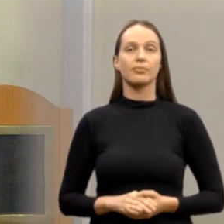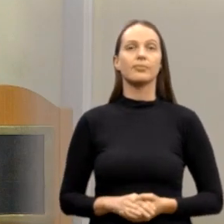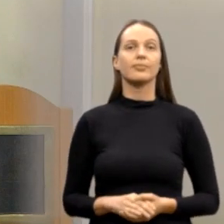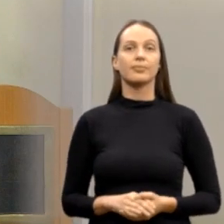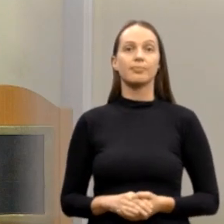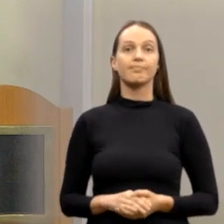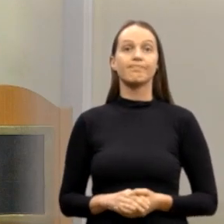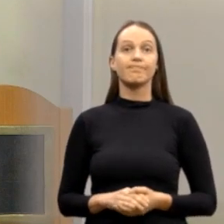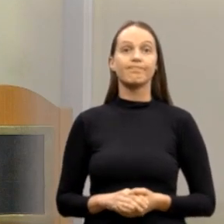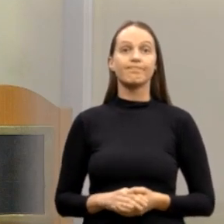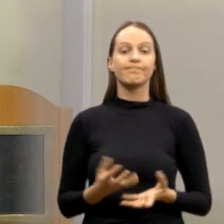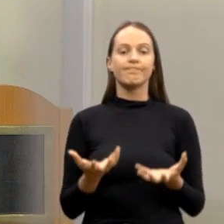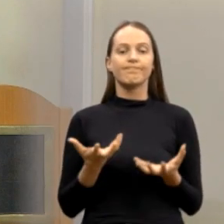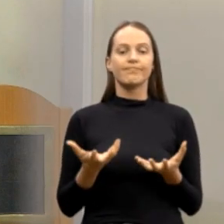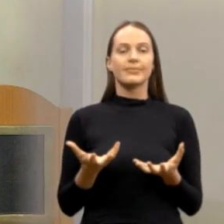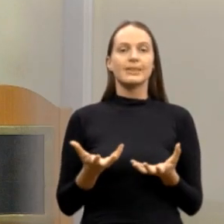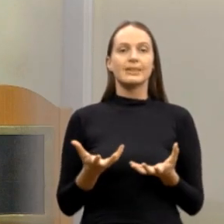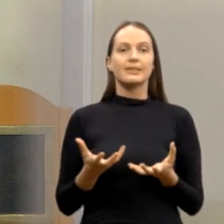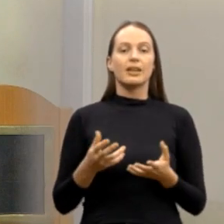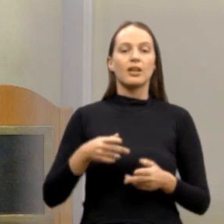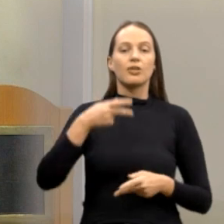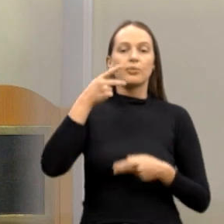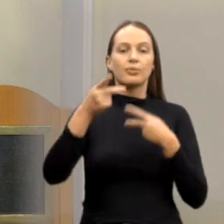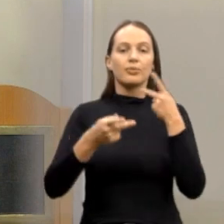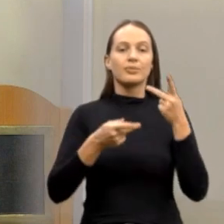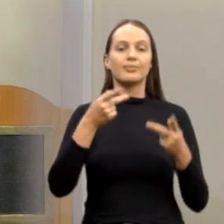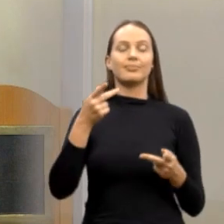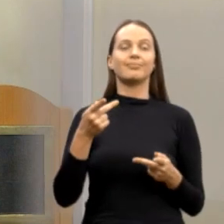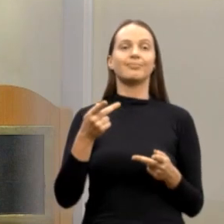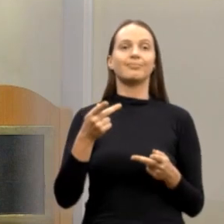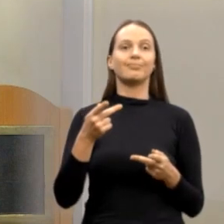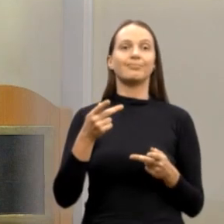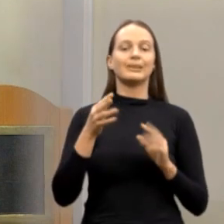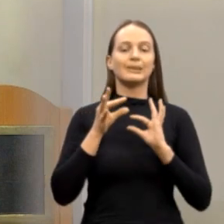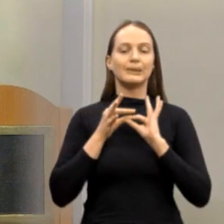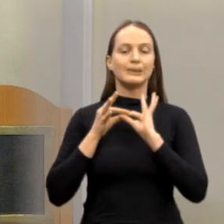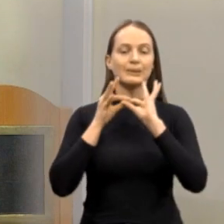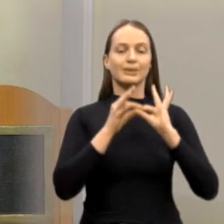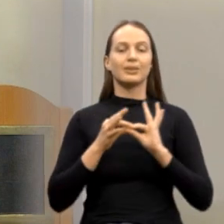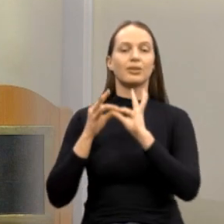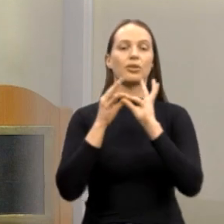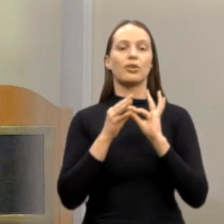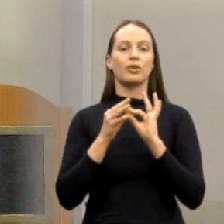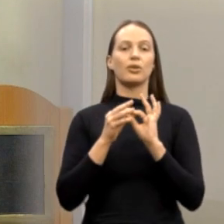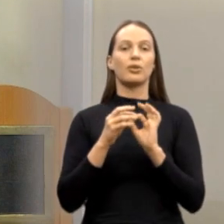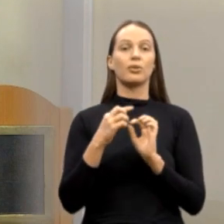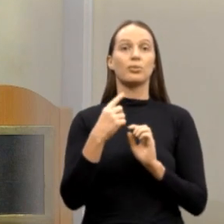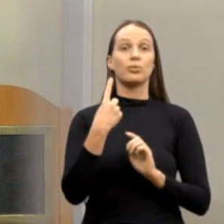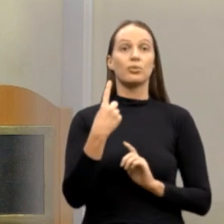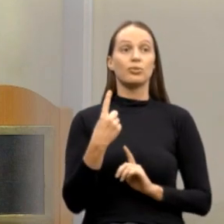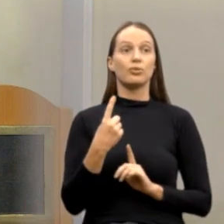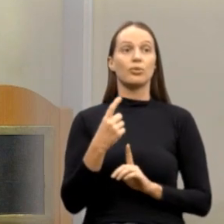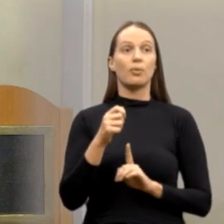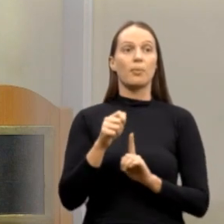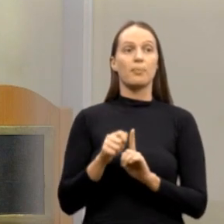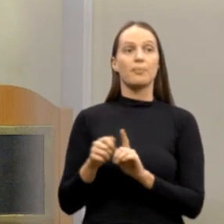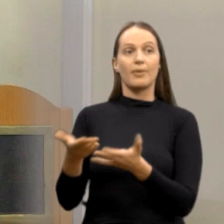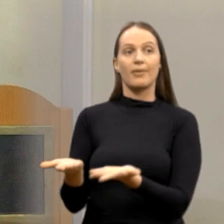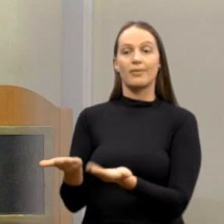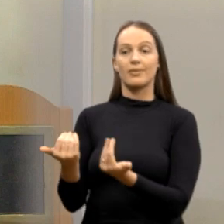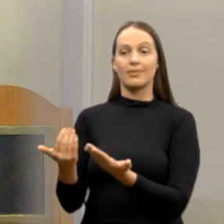falar de algo que tá entalado em mim desde o dia primeo de Setembro Mas eu preciso falar para